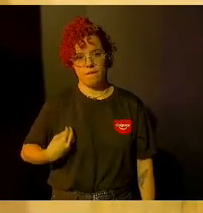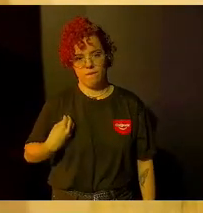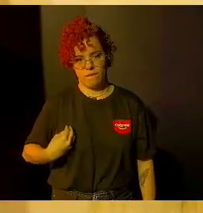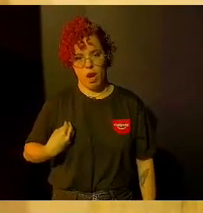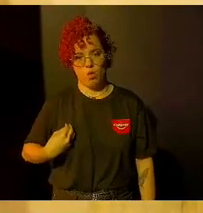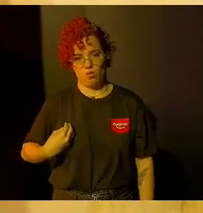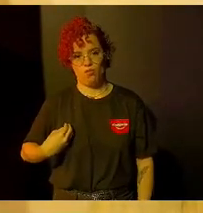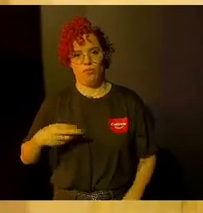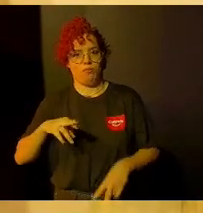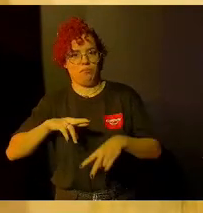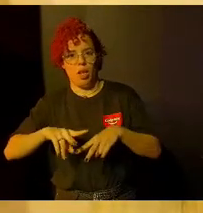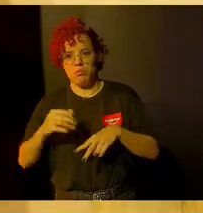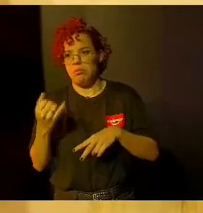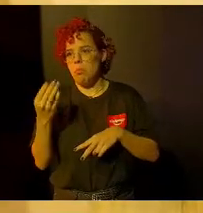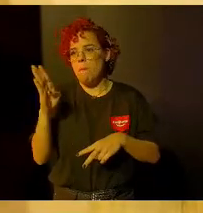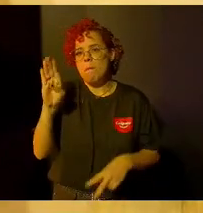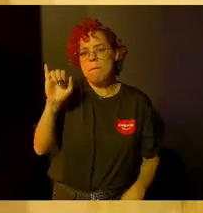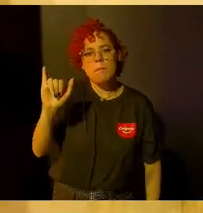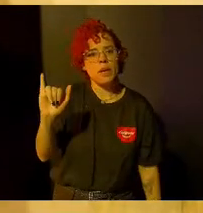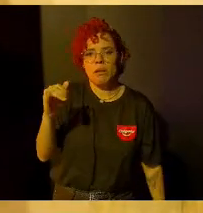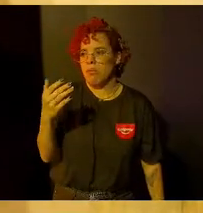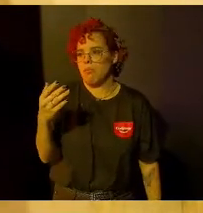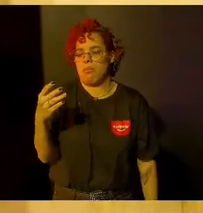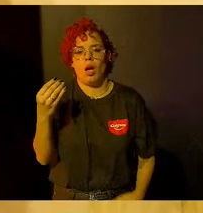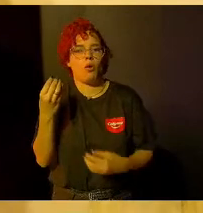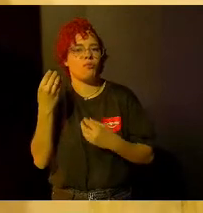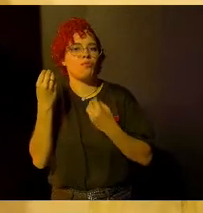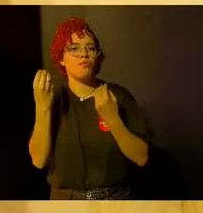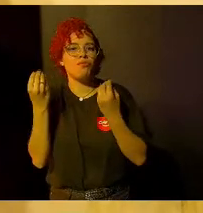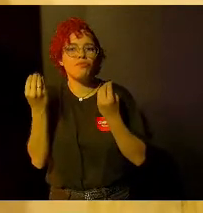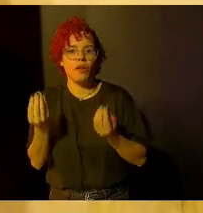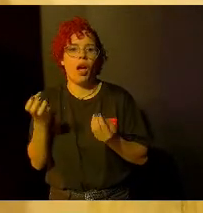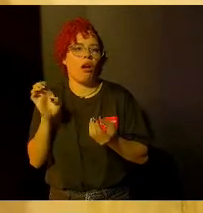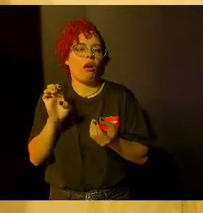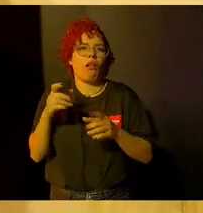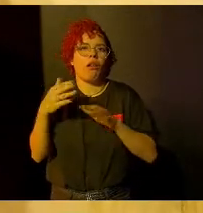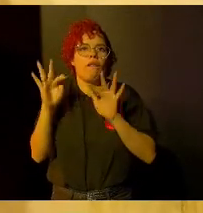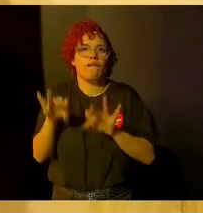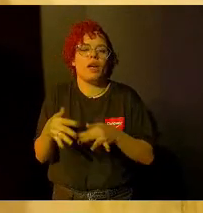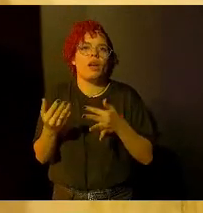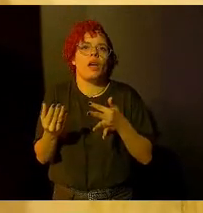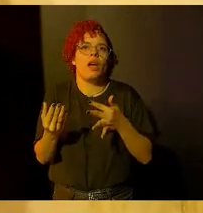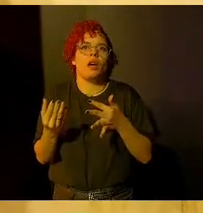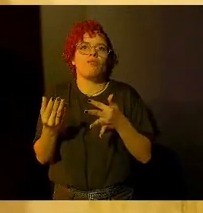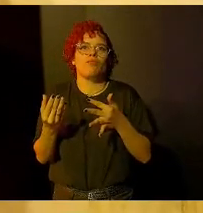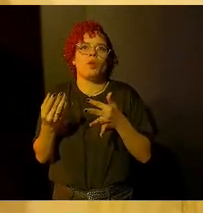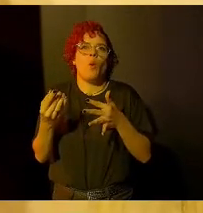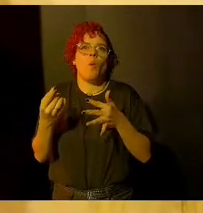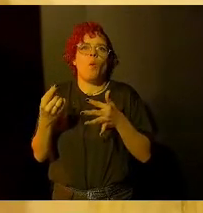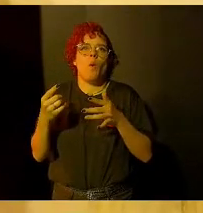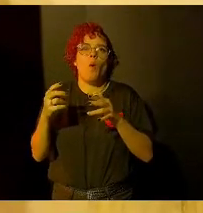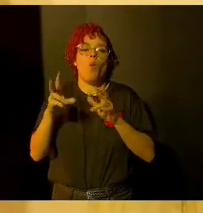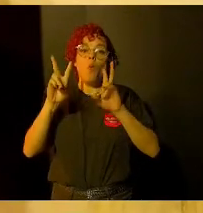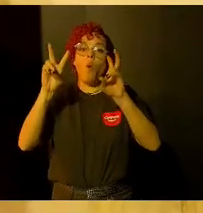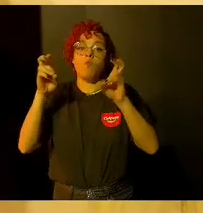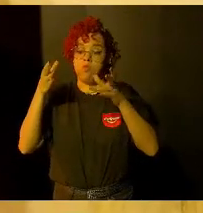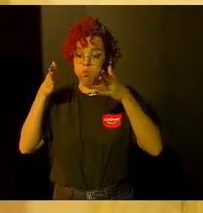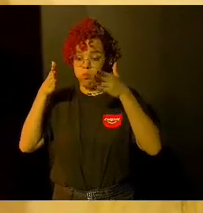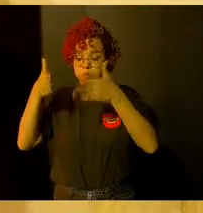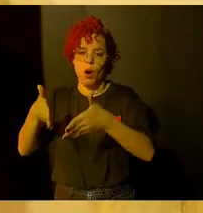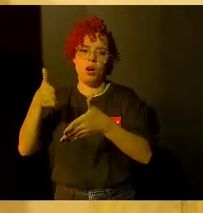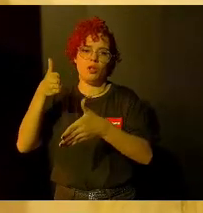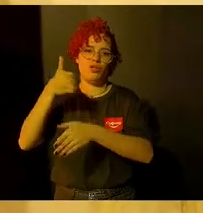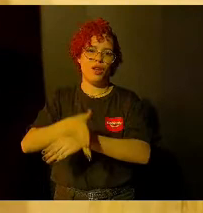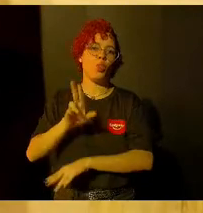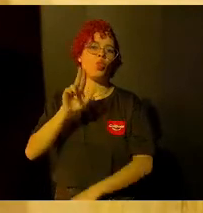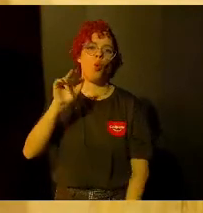bissexual ou homossexual enfim essa questão é nunca foi tocada diretamente então